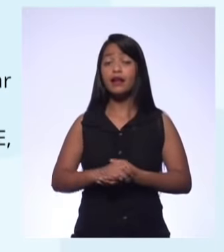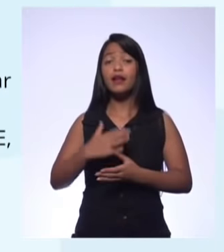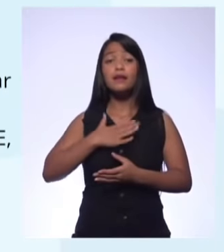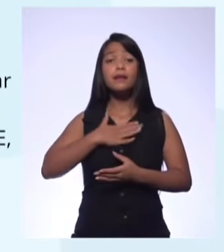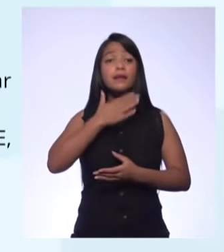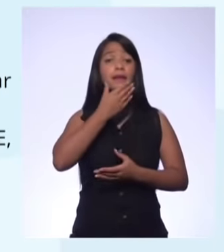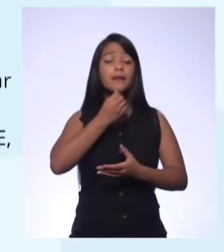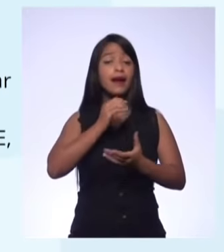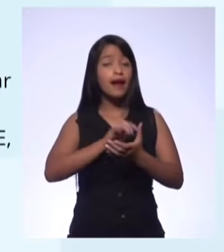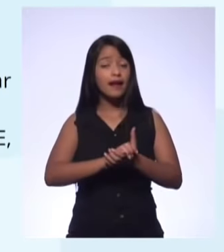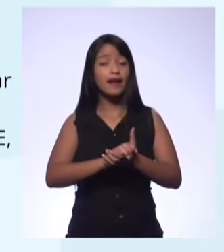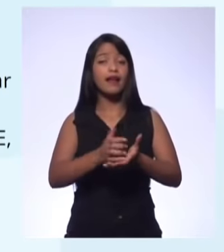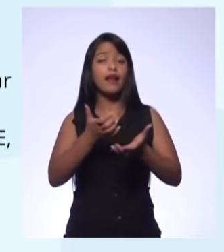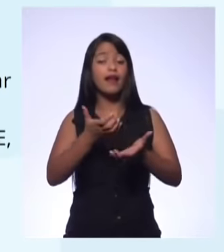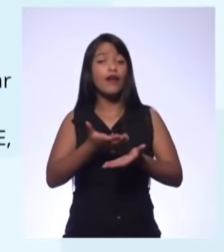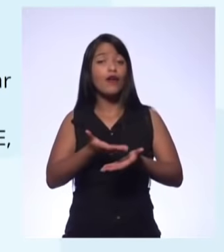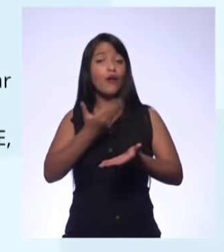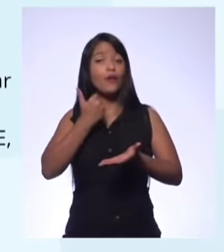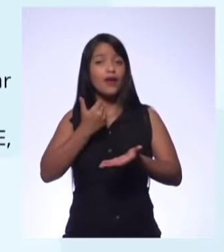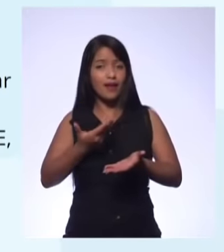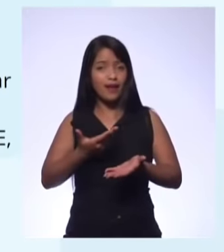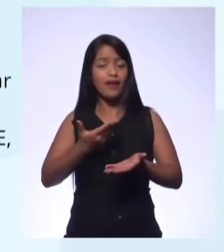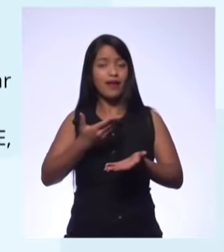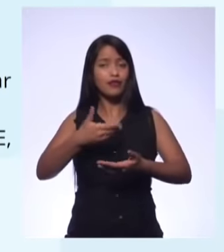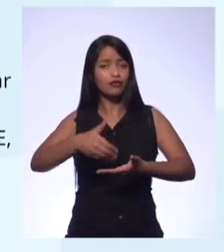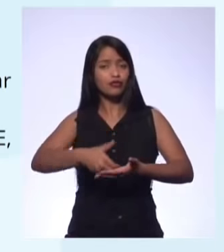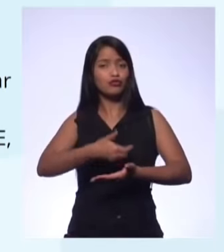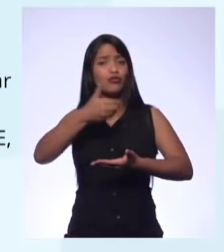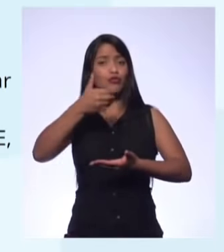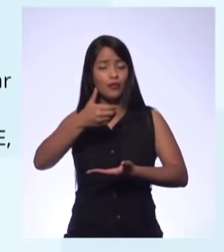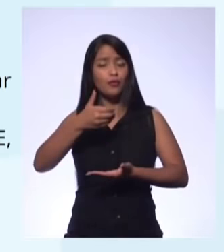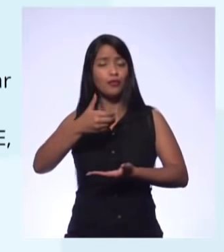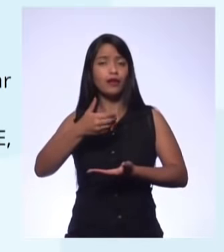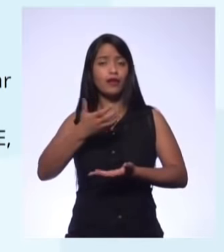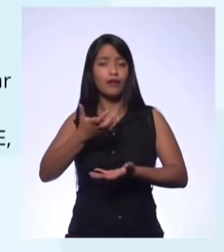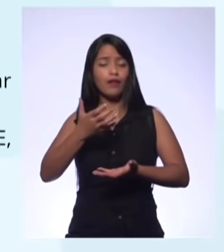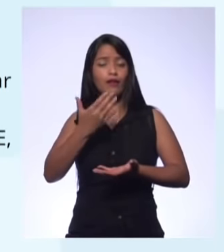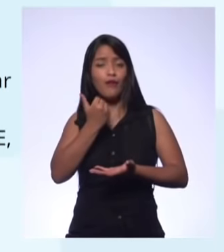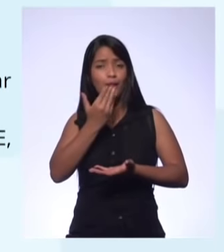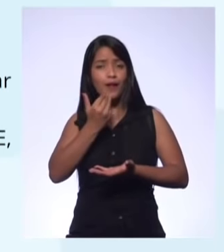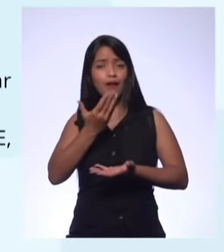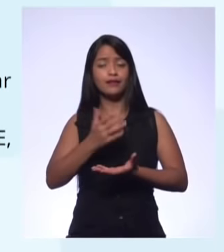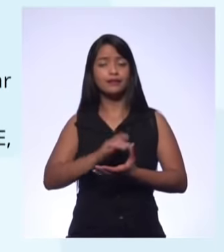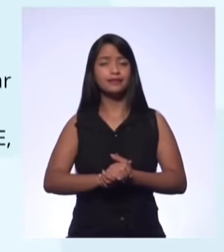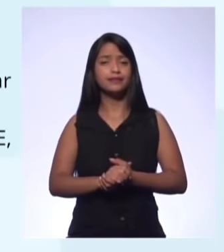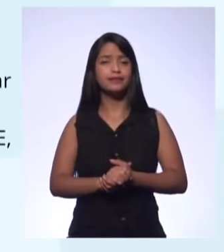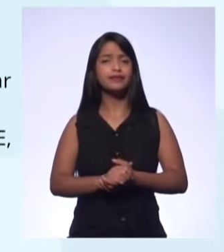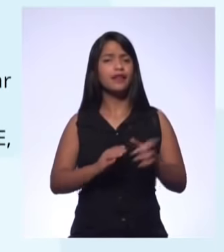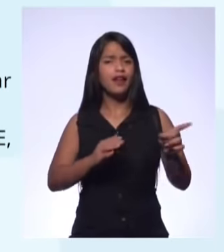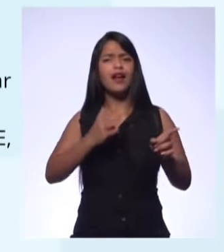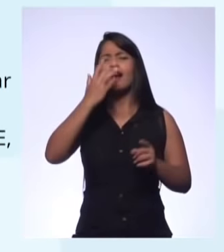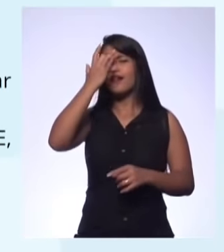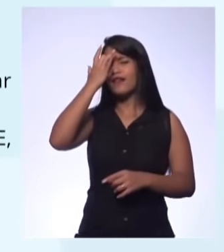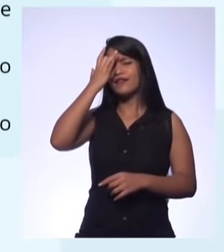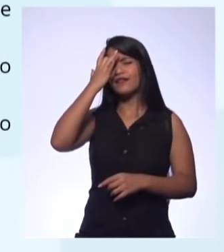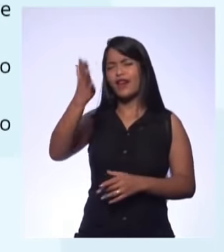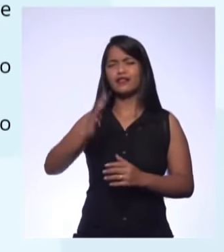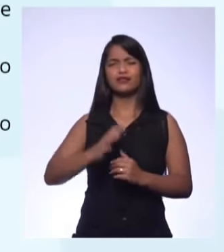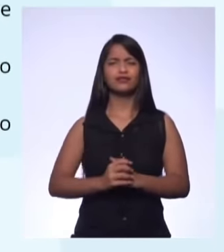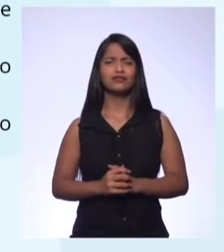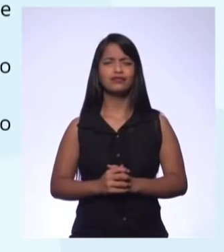bucho. E eu... mas isso é fácil demais, disse Dona Mercedes. E antes que Maria Angula a interrompesse, continuou.